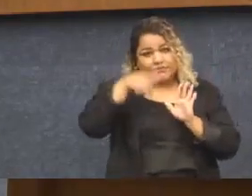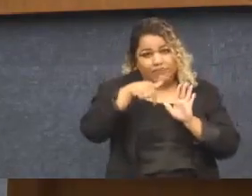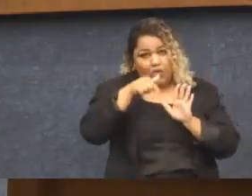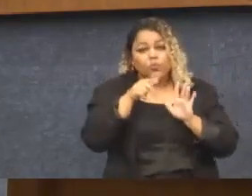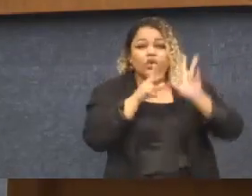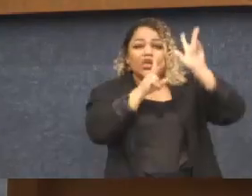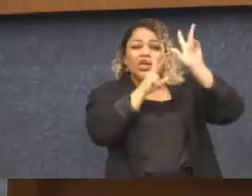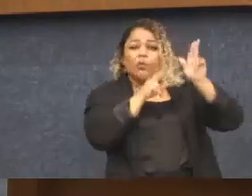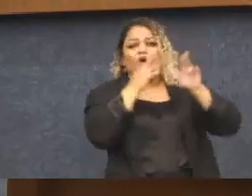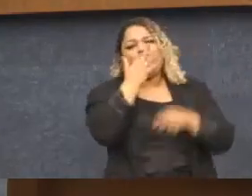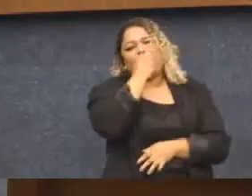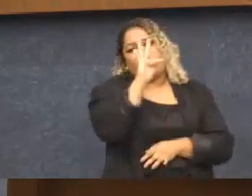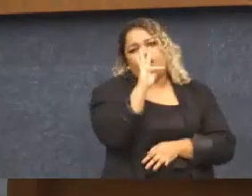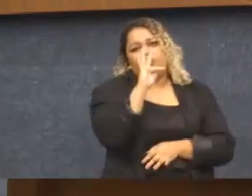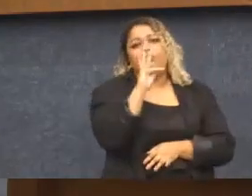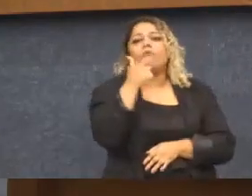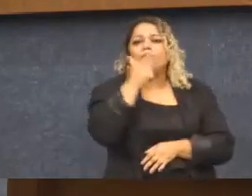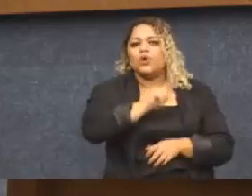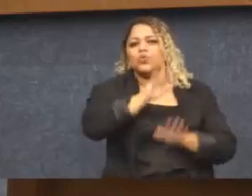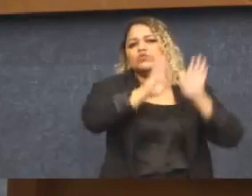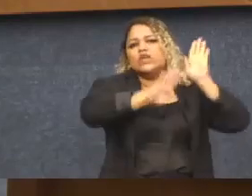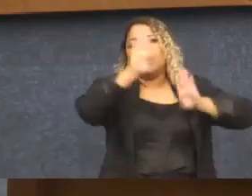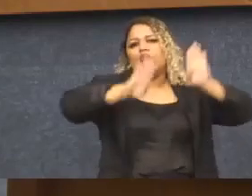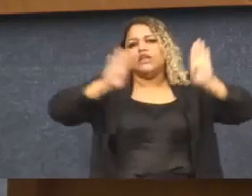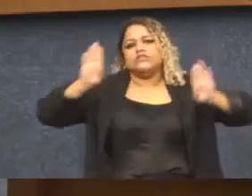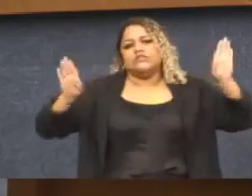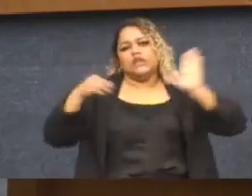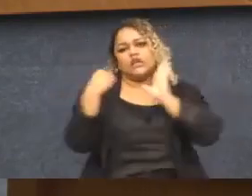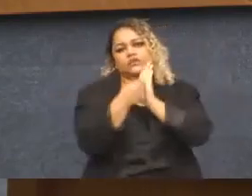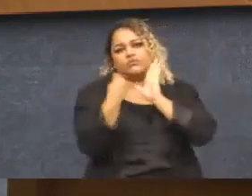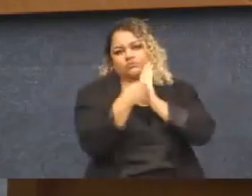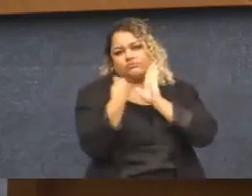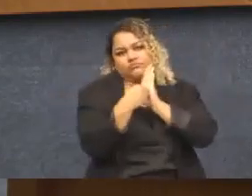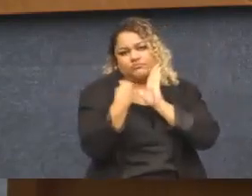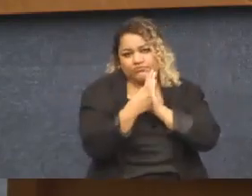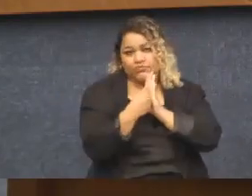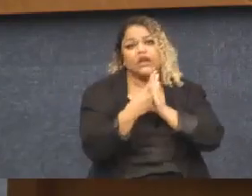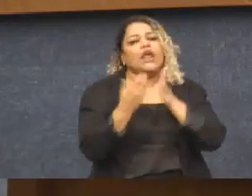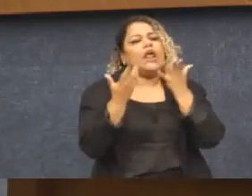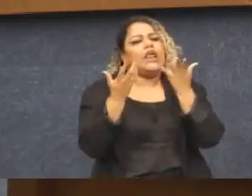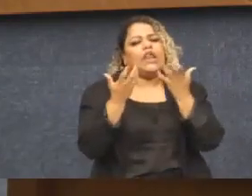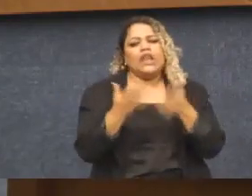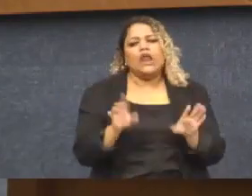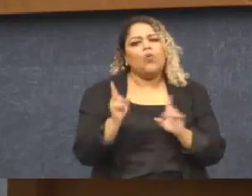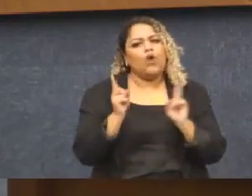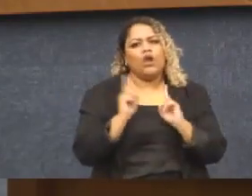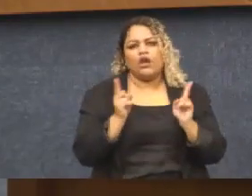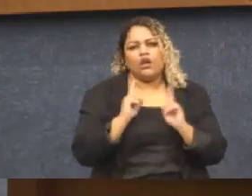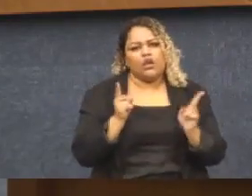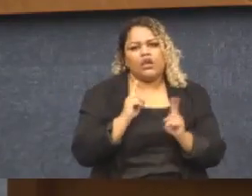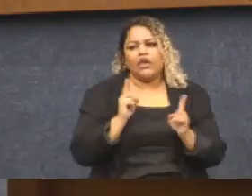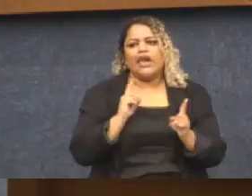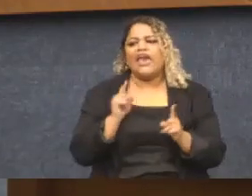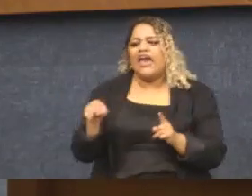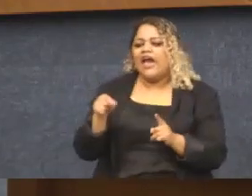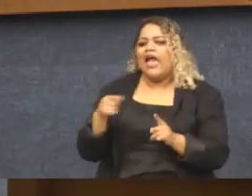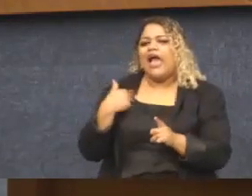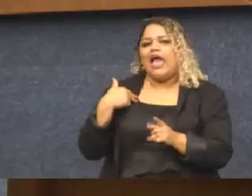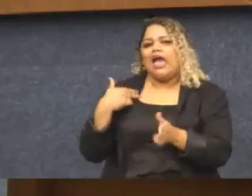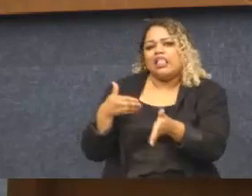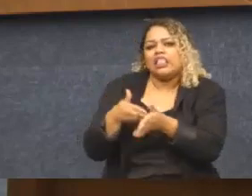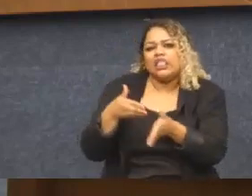seja feita licitação da bilhetagem. Nós não queremos impedir o trabalho de quem